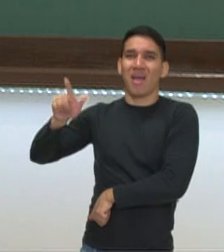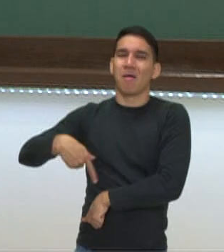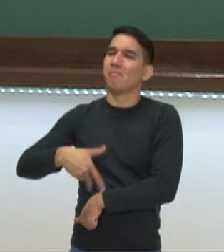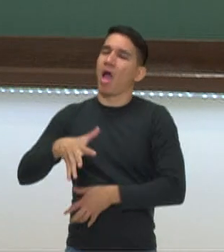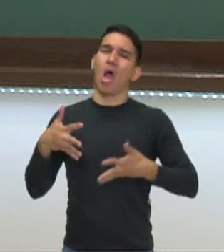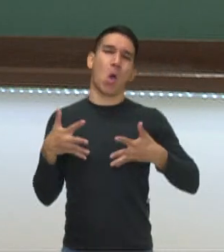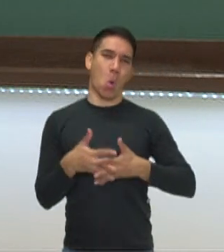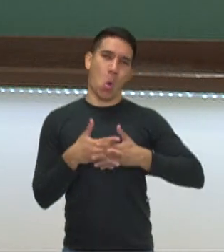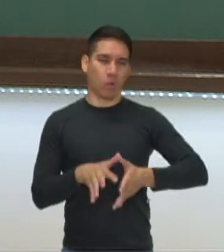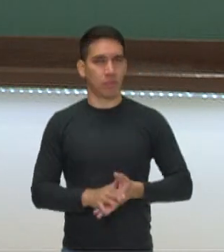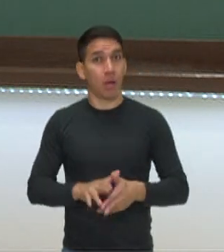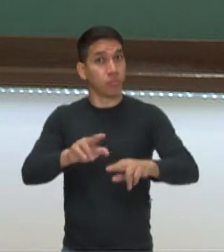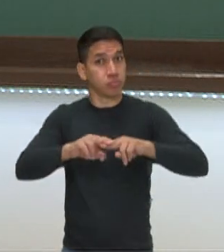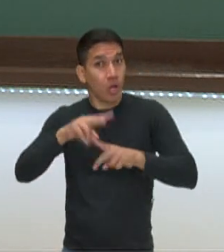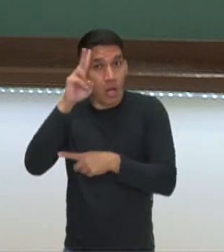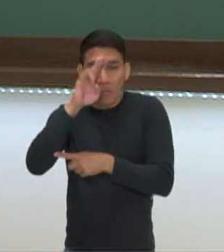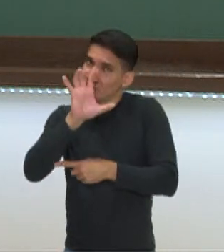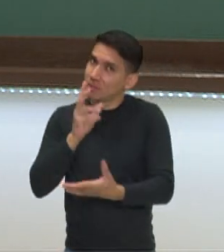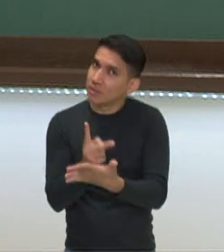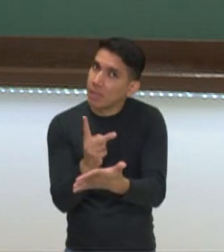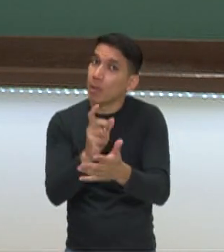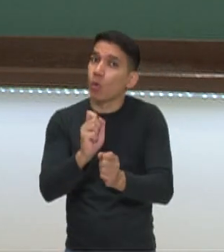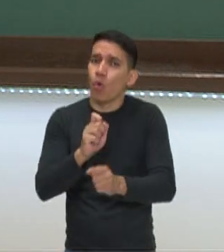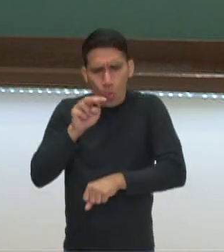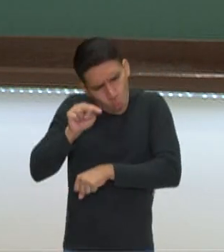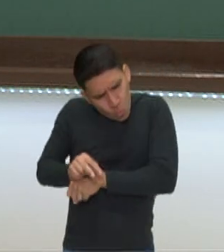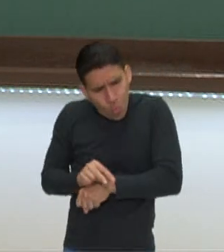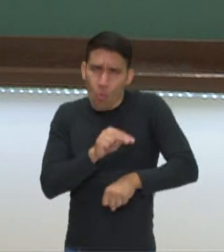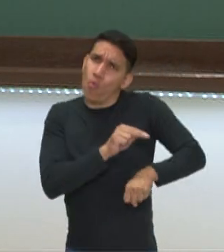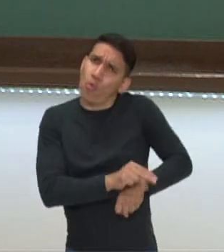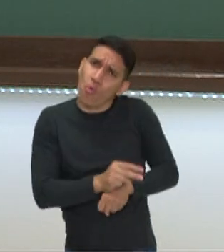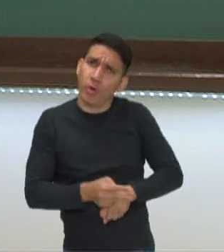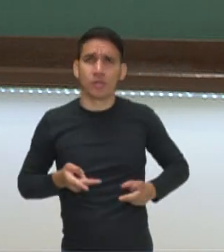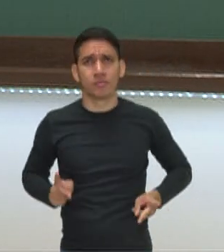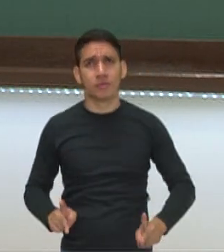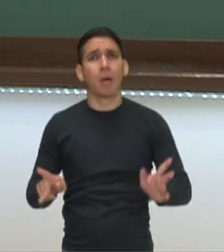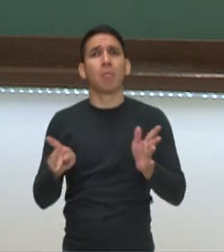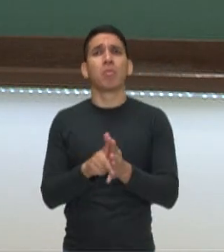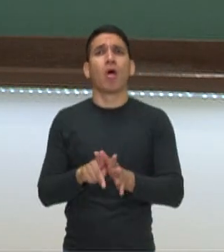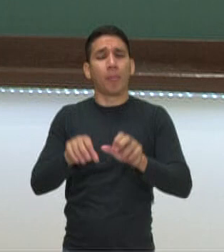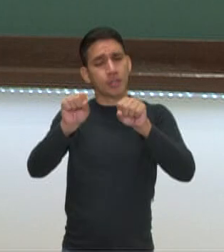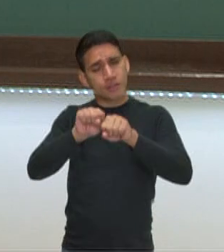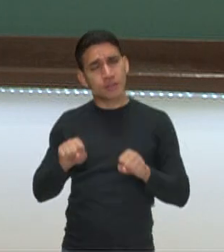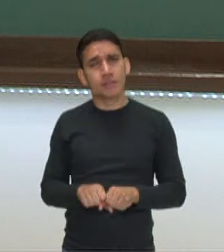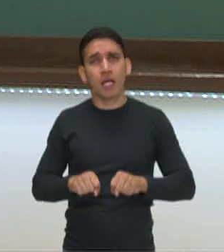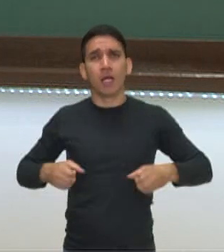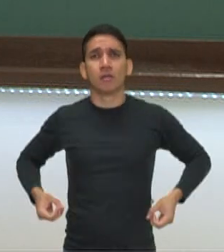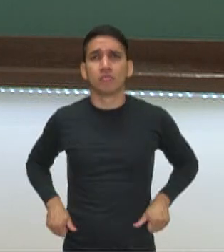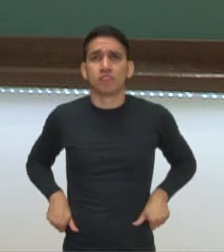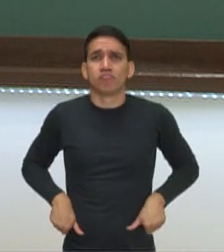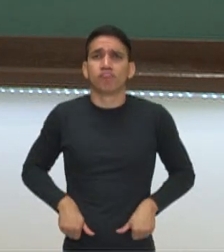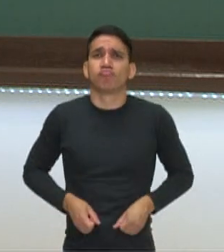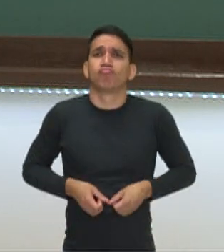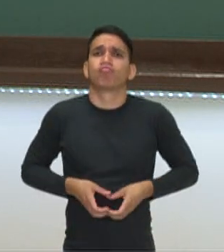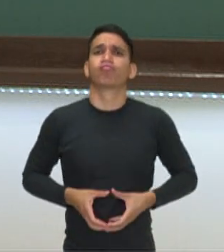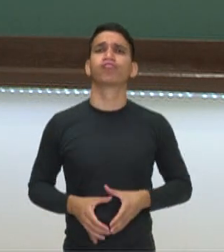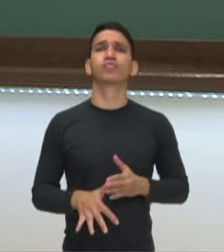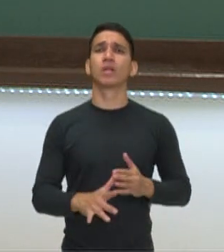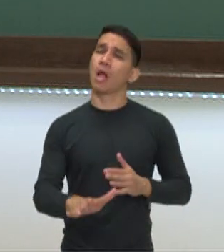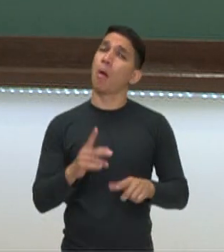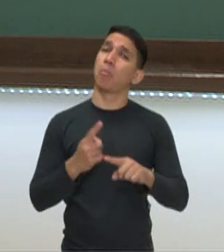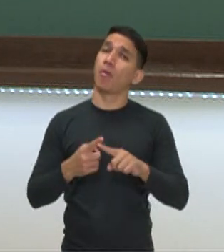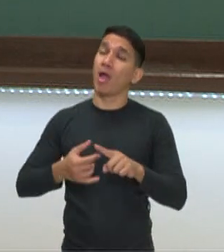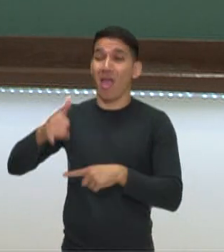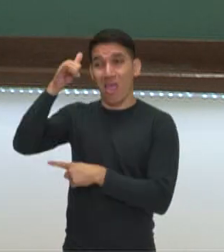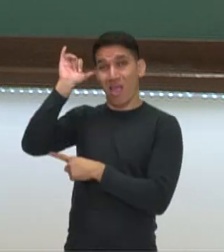lembre sempre de cuidar dos seus rins, de preservar o seu sistema urinário, que prevenir é sempre muito melhor